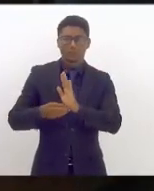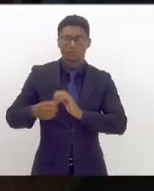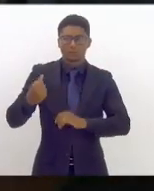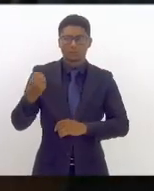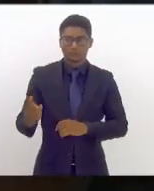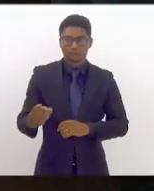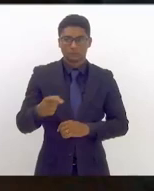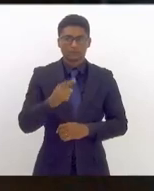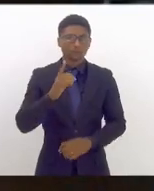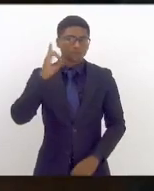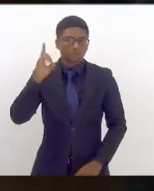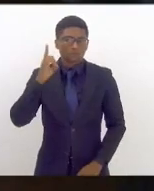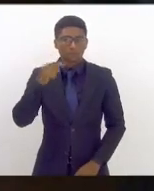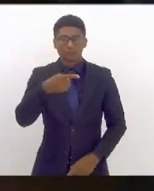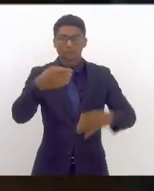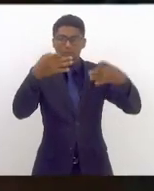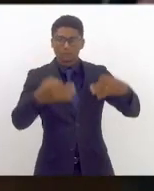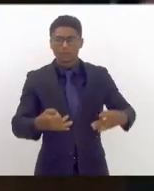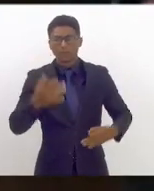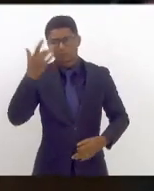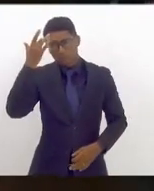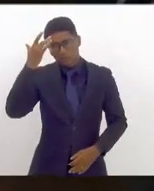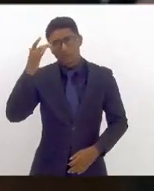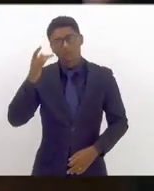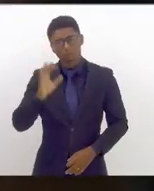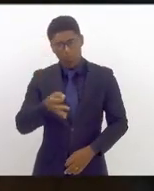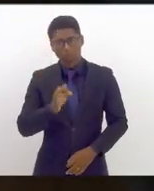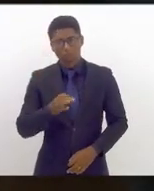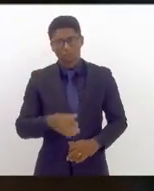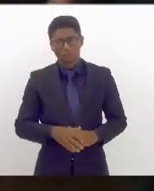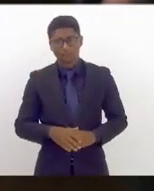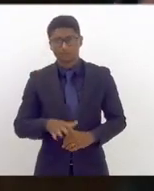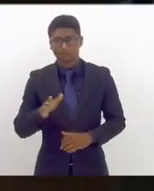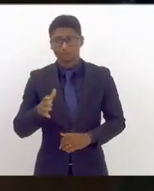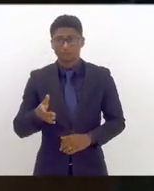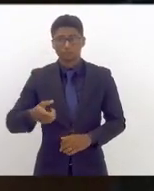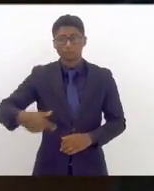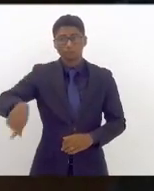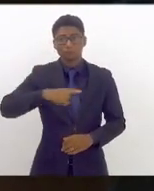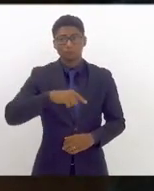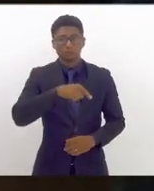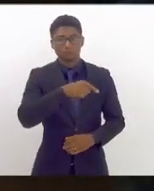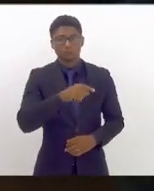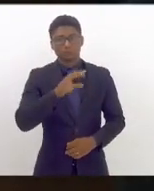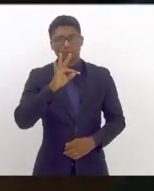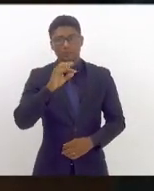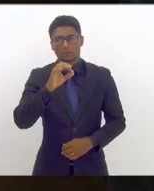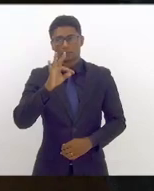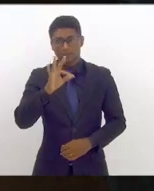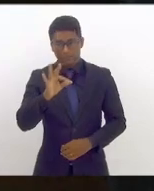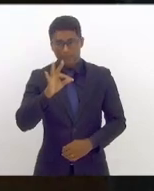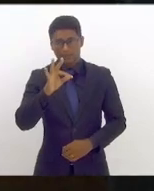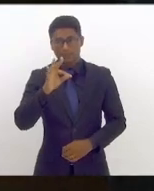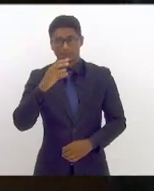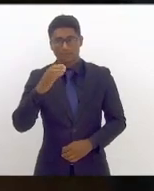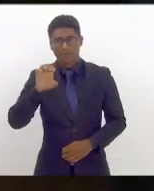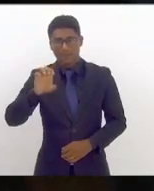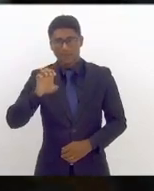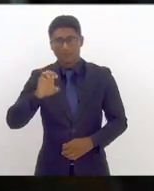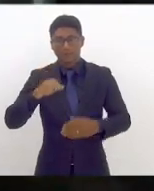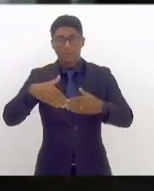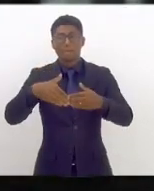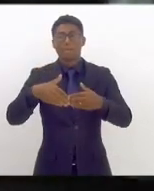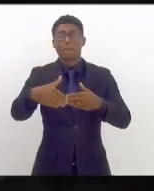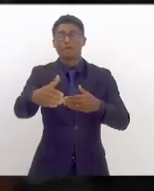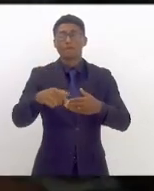Está correto acho que o prazo é devido só que a gente quer impor agora o TSE uma nova dinâmica daqui para frente então